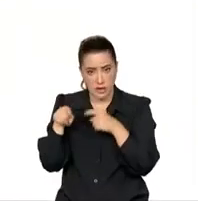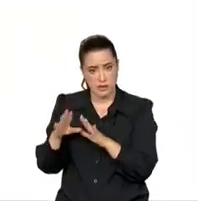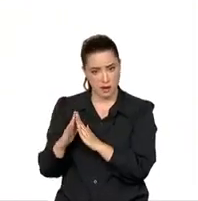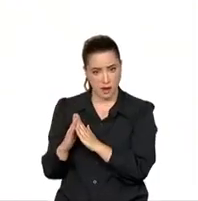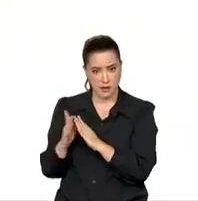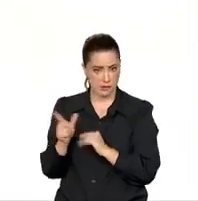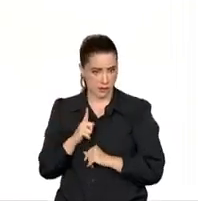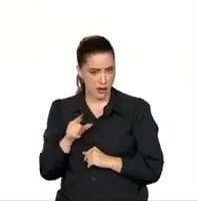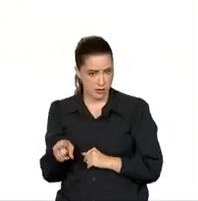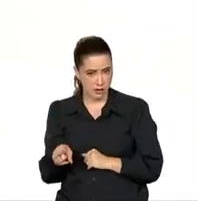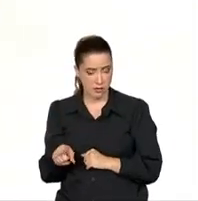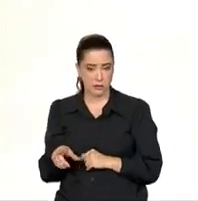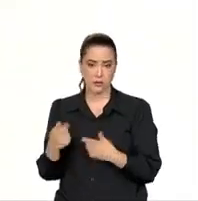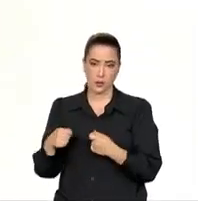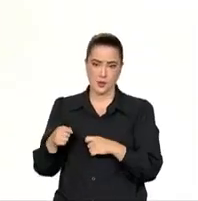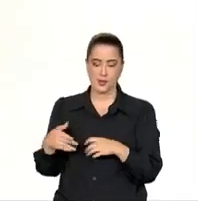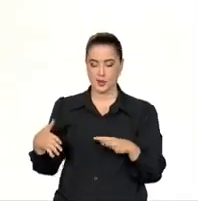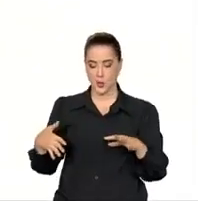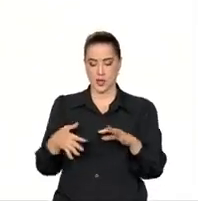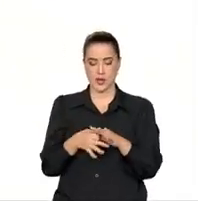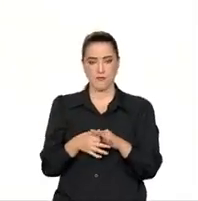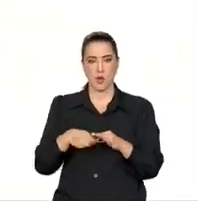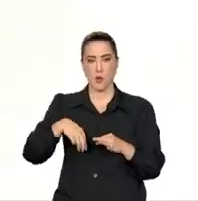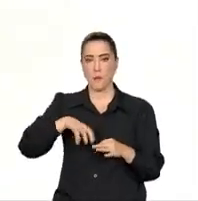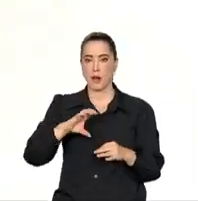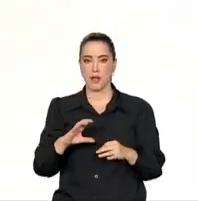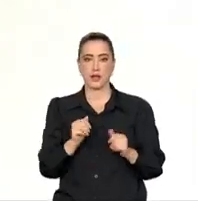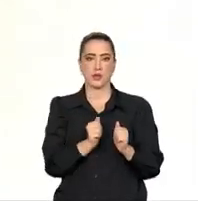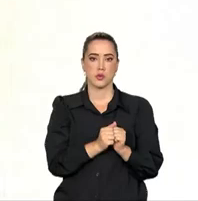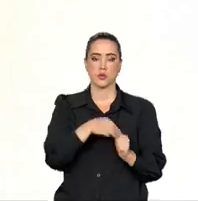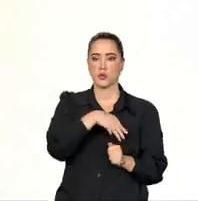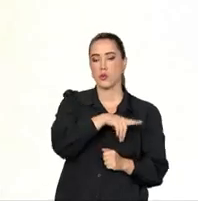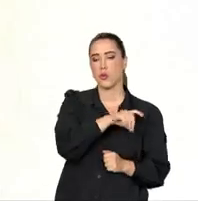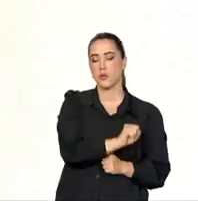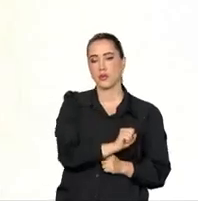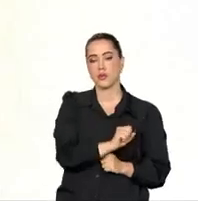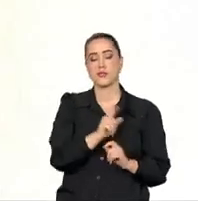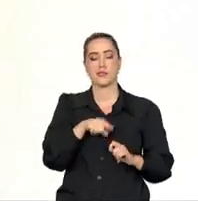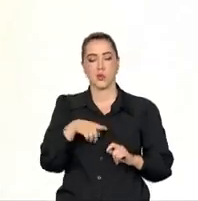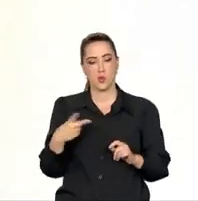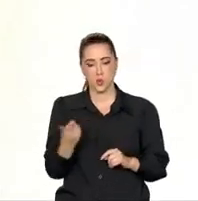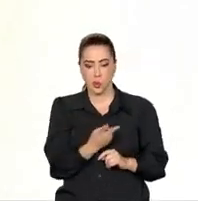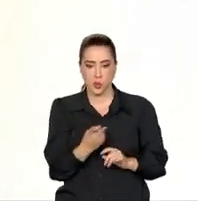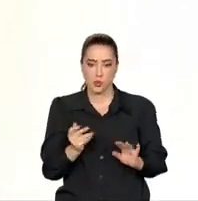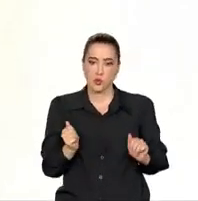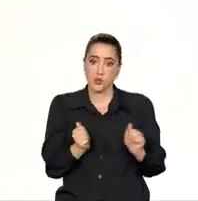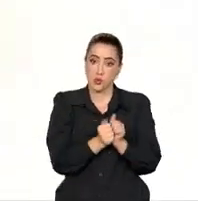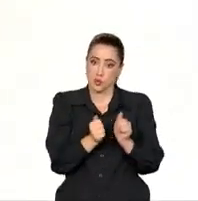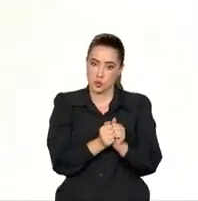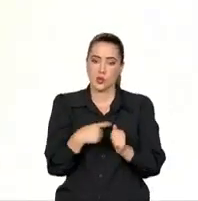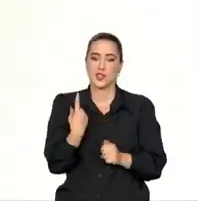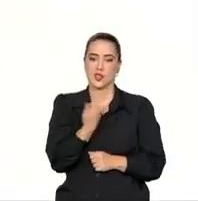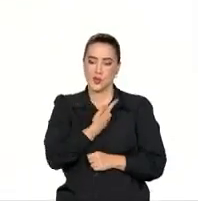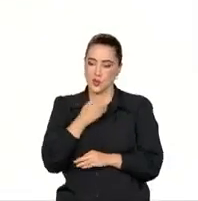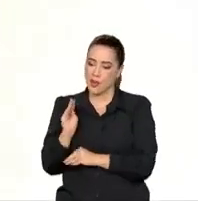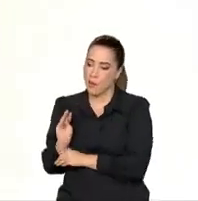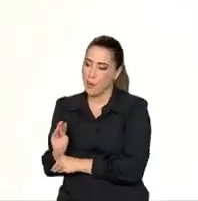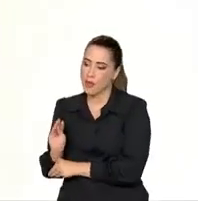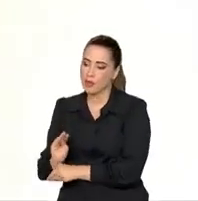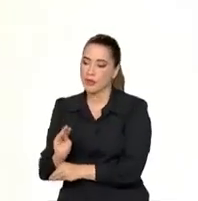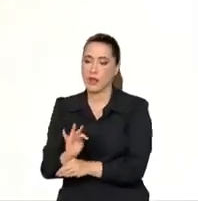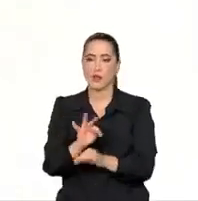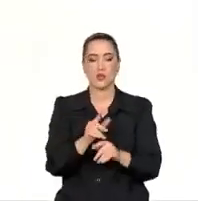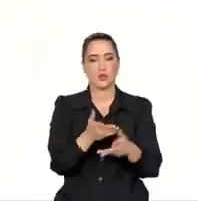juntos, a gente tem uma possibilidade muito grande de não perder ninguém. Então, hoje eu vim aqui participar desse